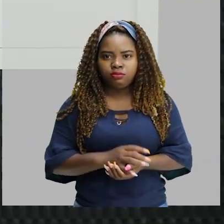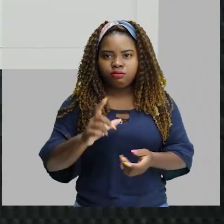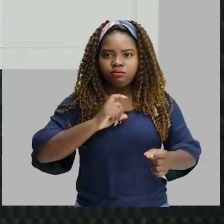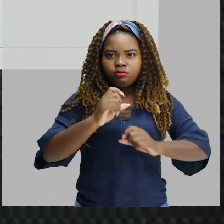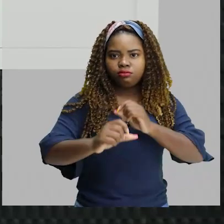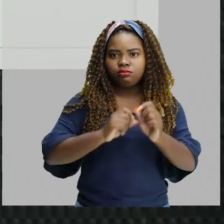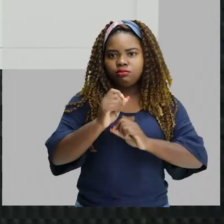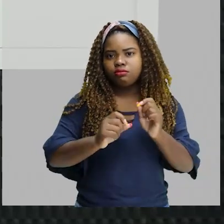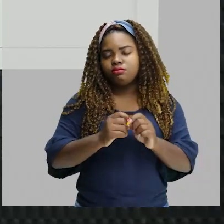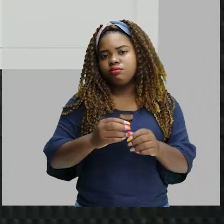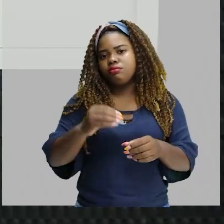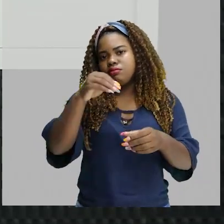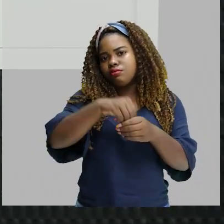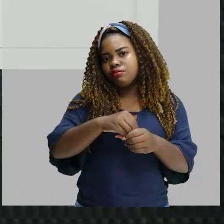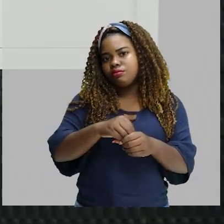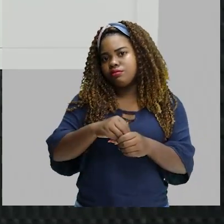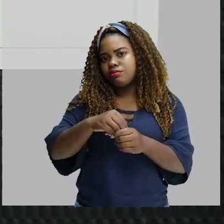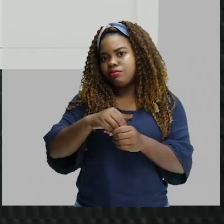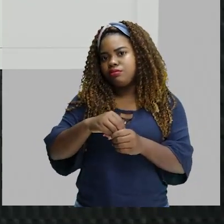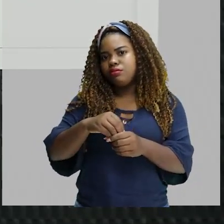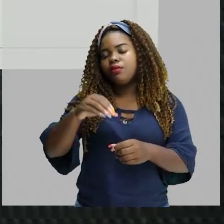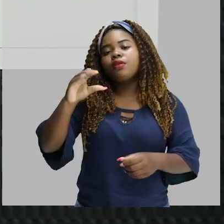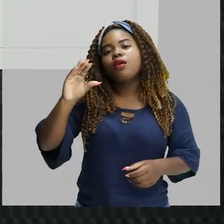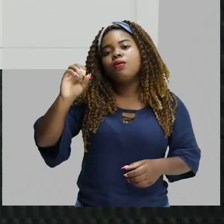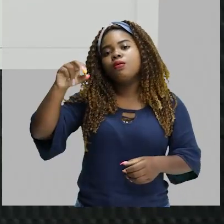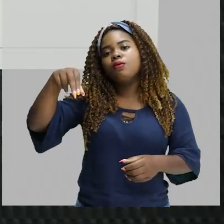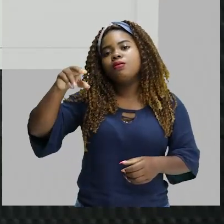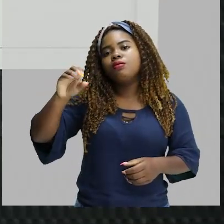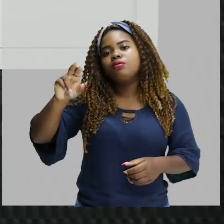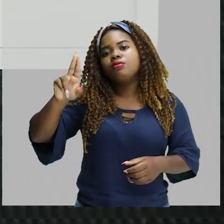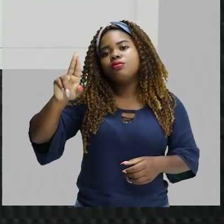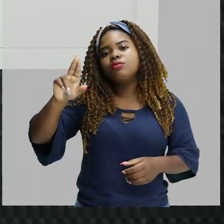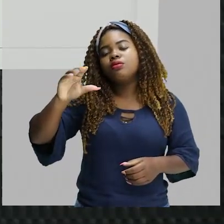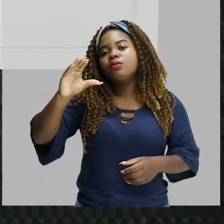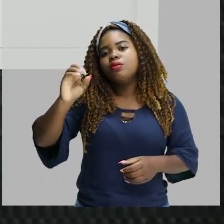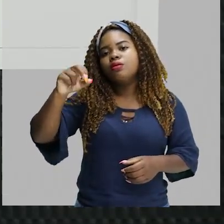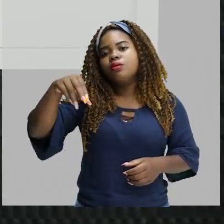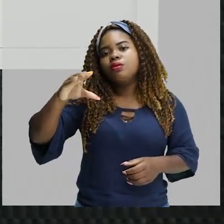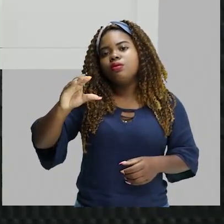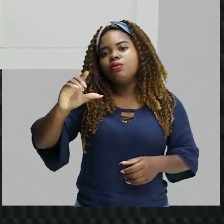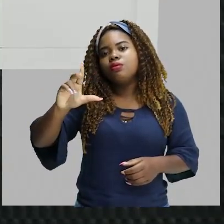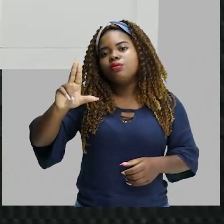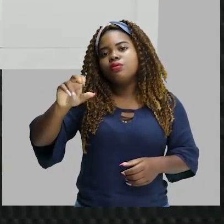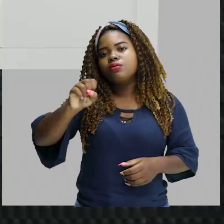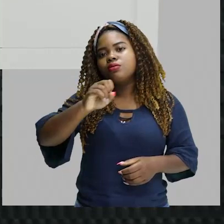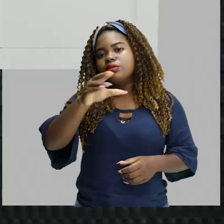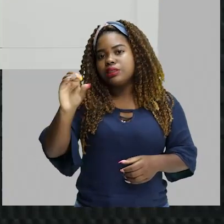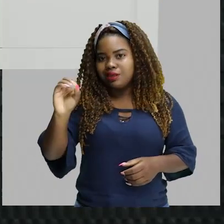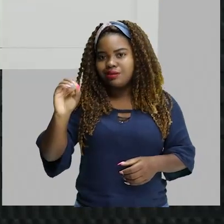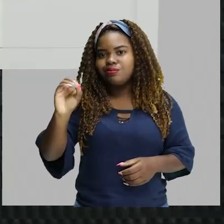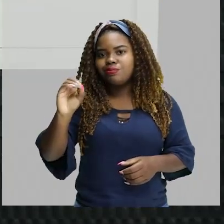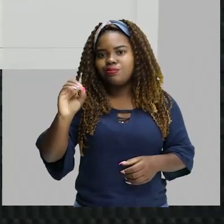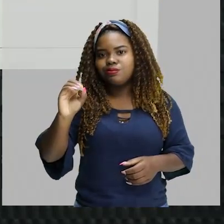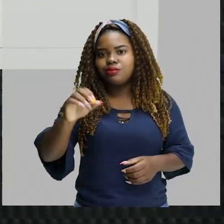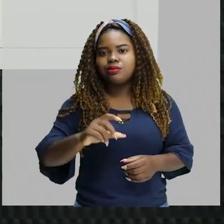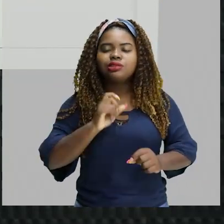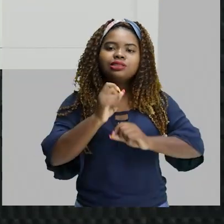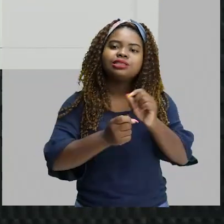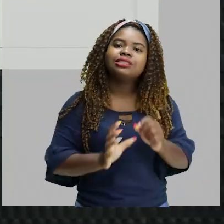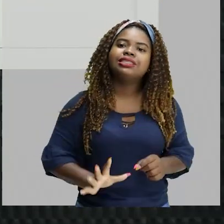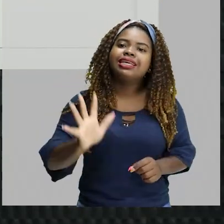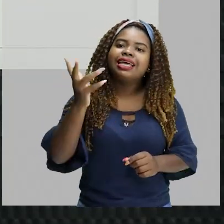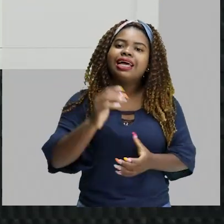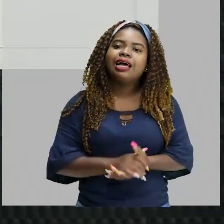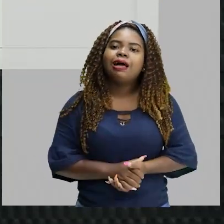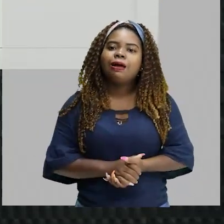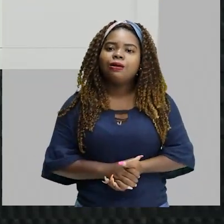levar a uma conclusão. Isso aqui é importante, principalmente para uma prova como o Enem. Raramente aparecem algumas